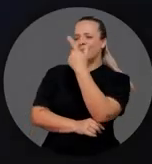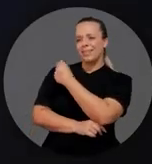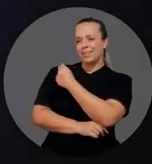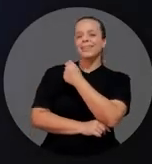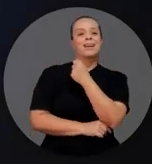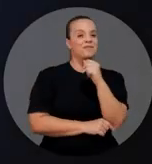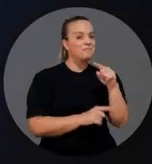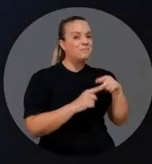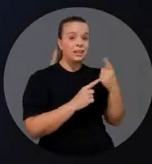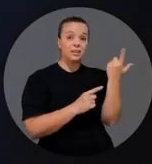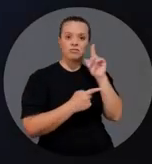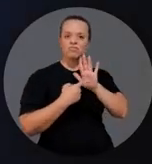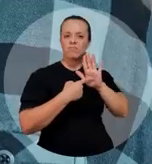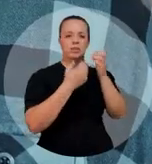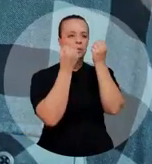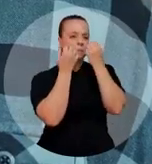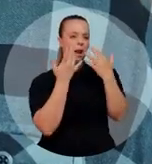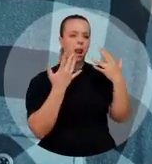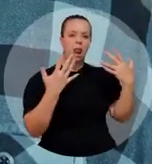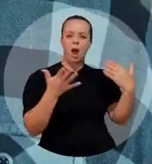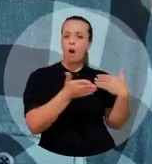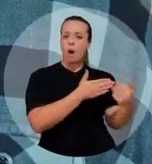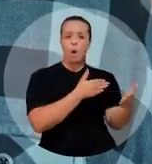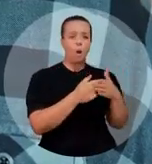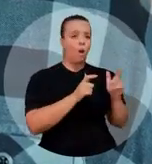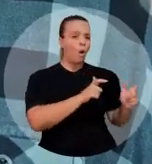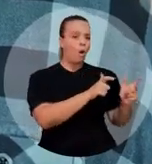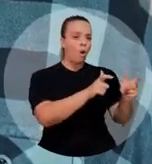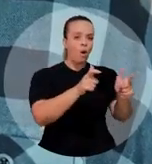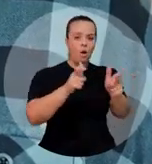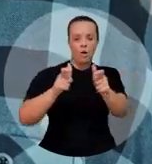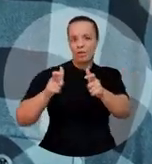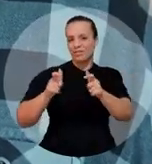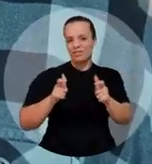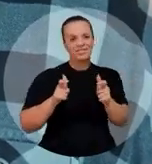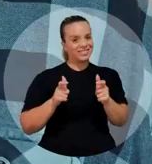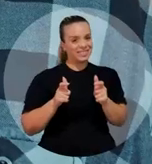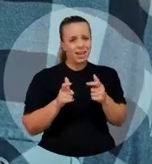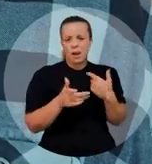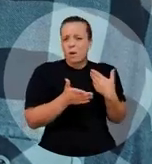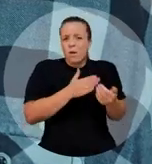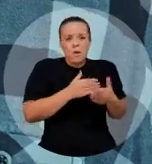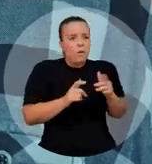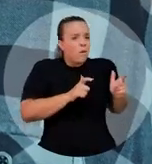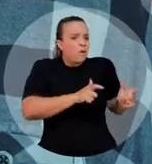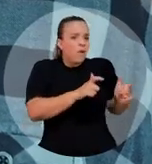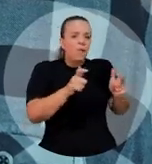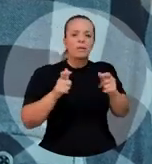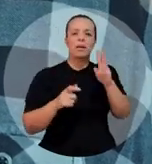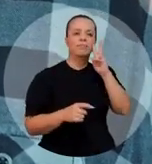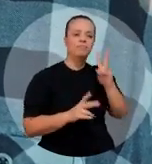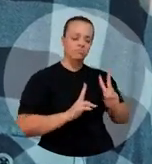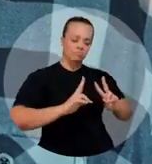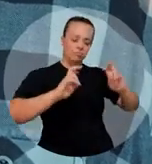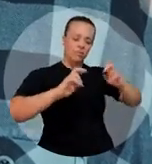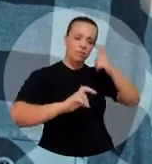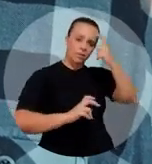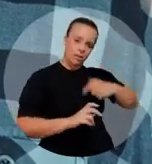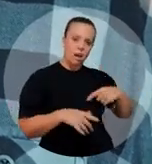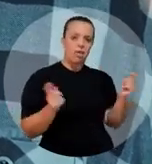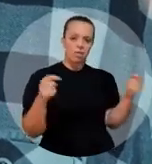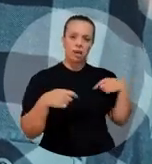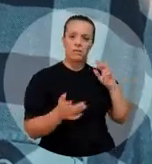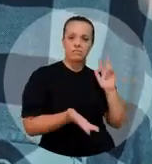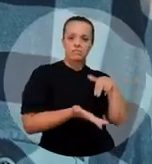Belíssimo. Mas... brilhar também em qualquer lugar que elas quiserem estar. Qualquer lugar que elas se